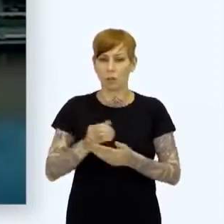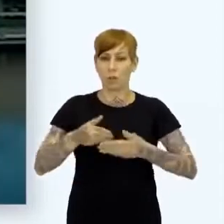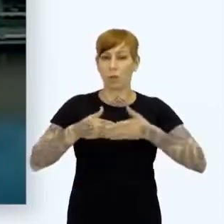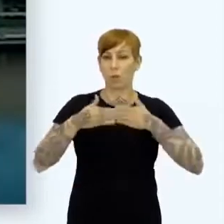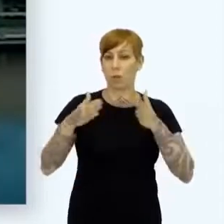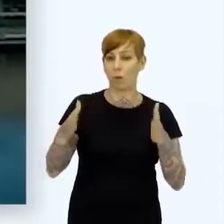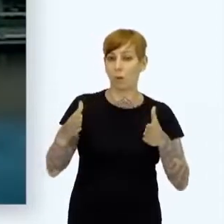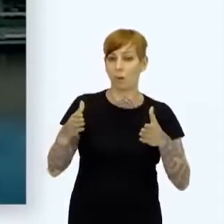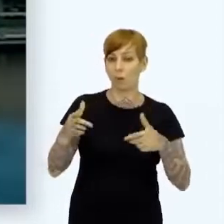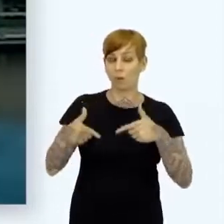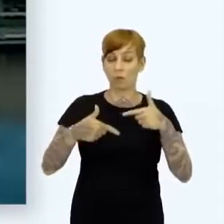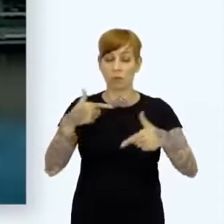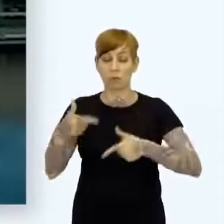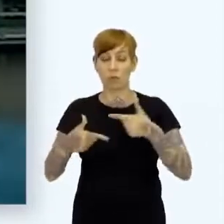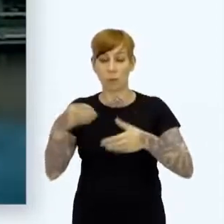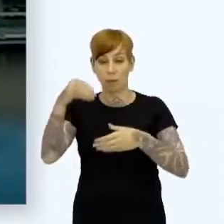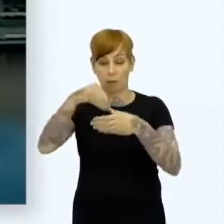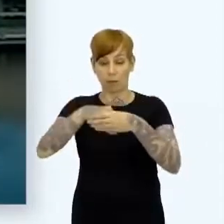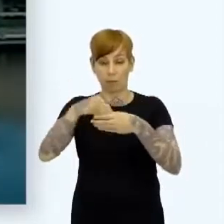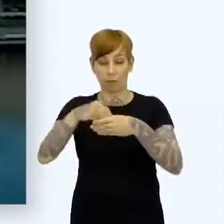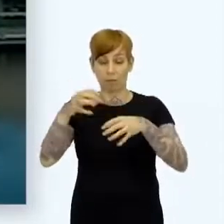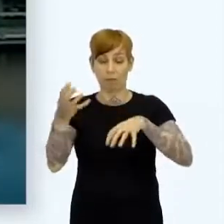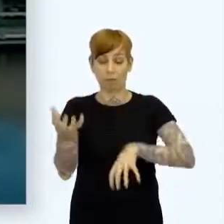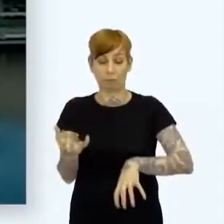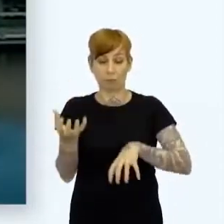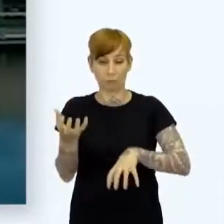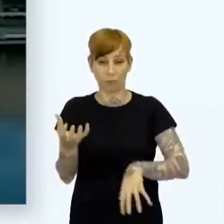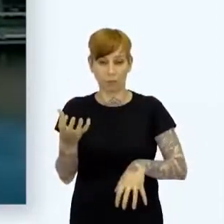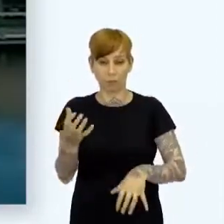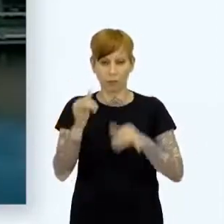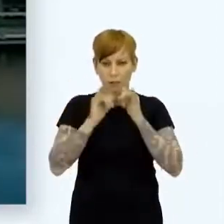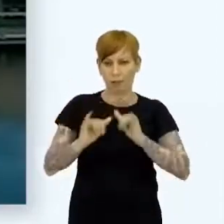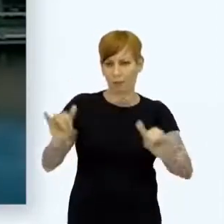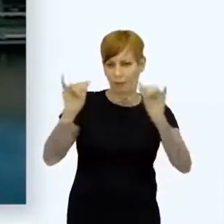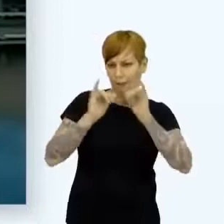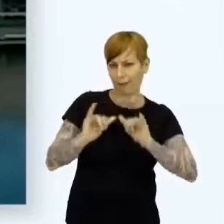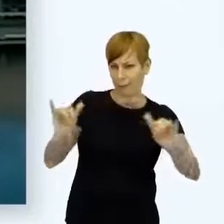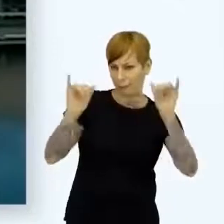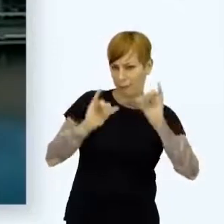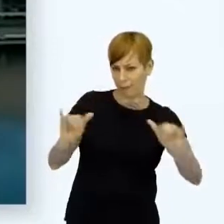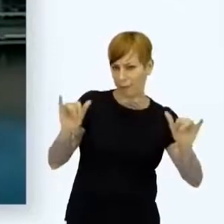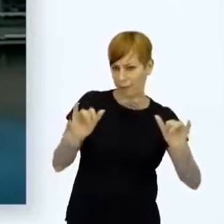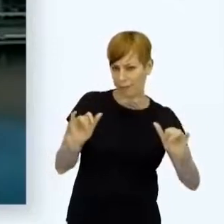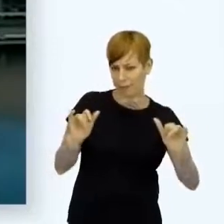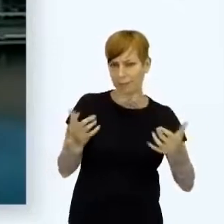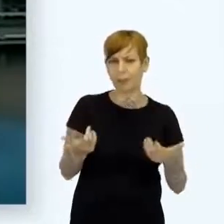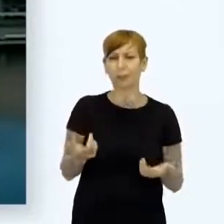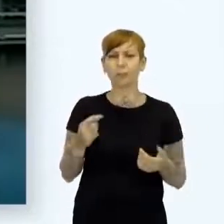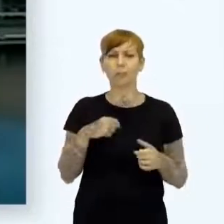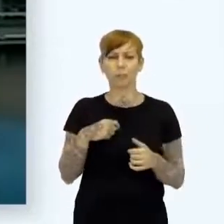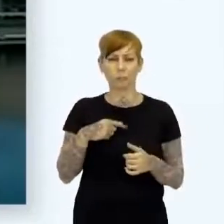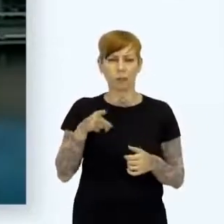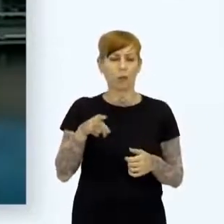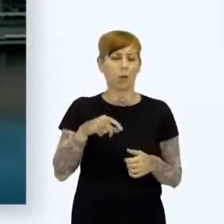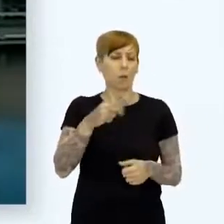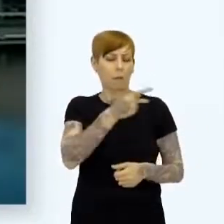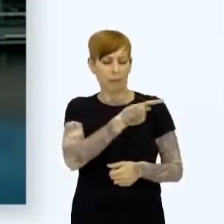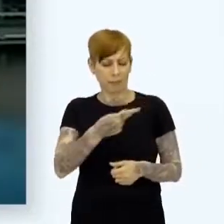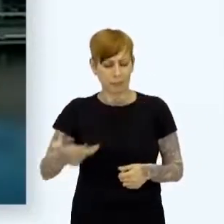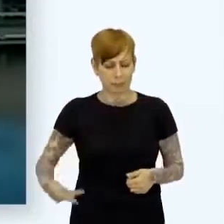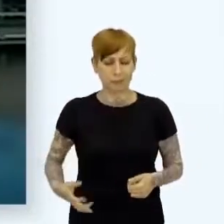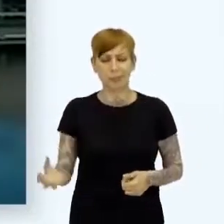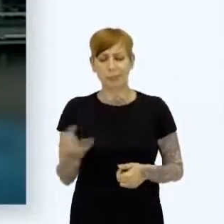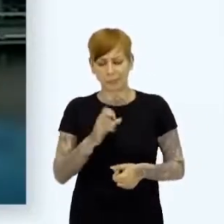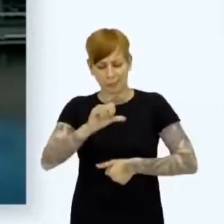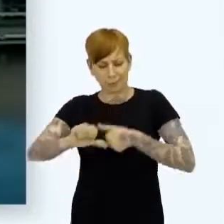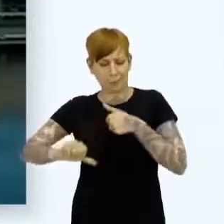abertura dos trabalhos legislativos. Na mensagem enviada ao Congresso, o presidente voltou a defender as reformas